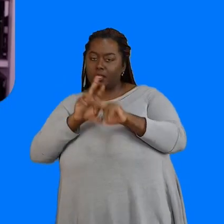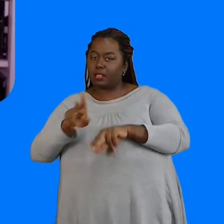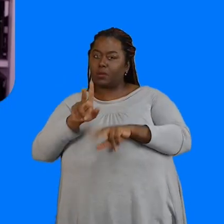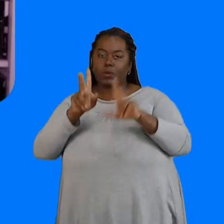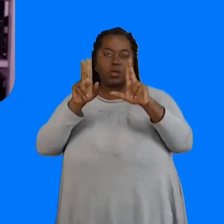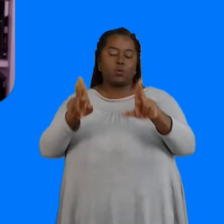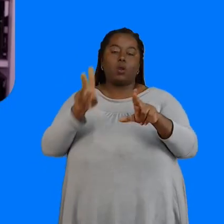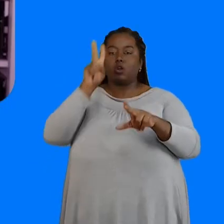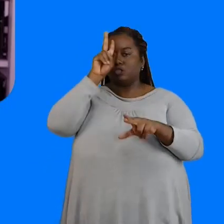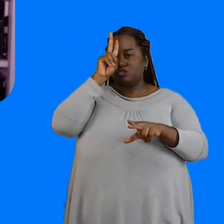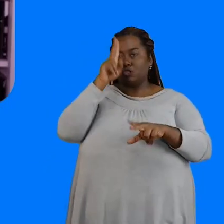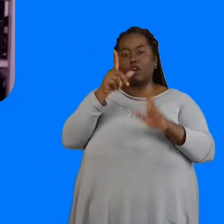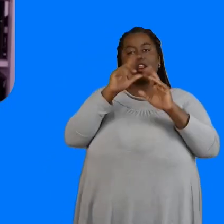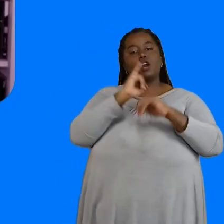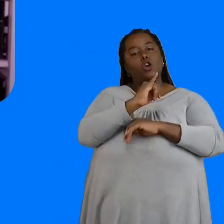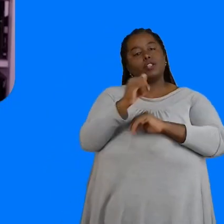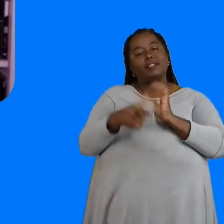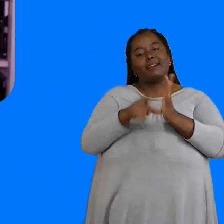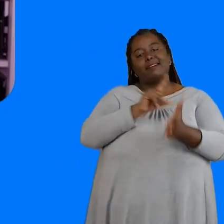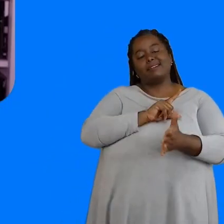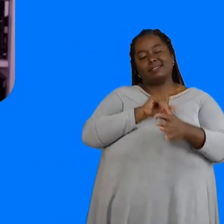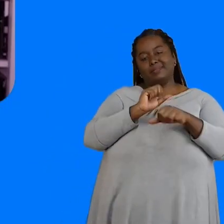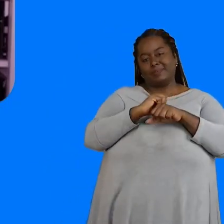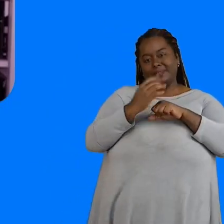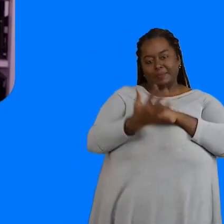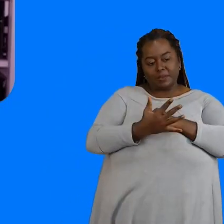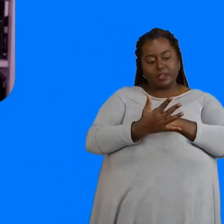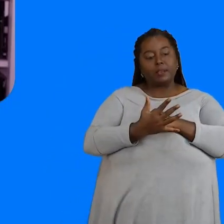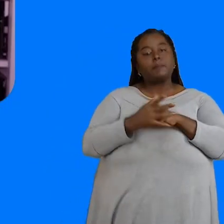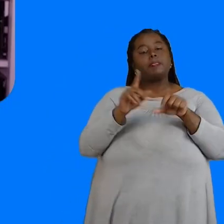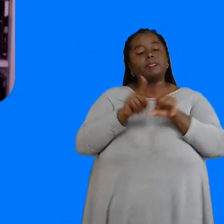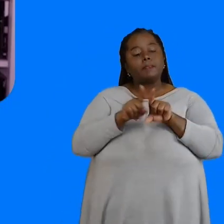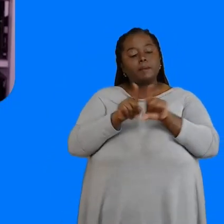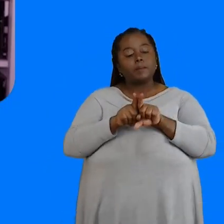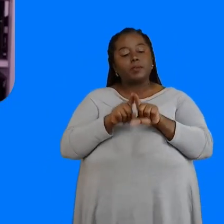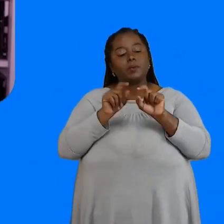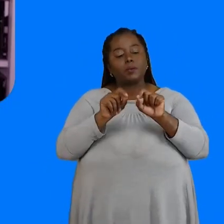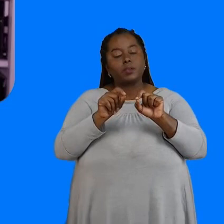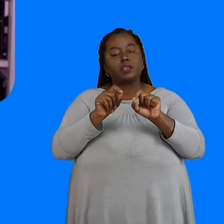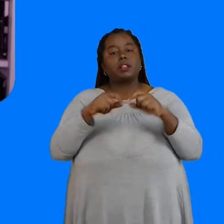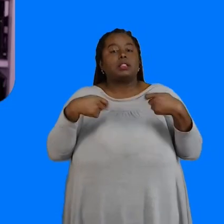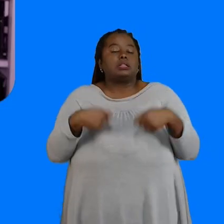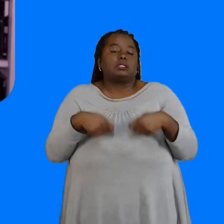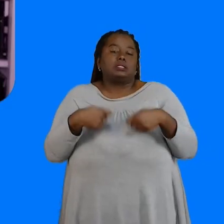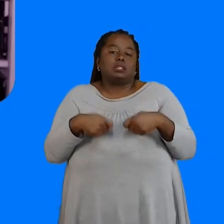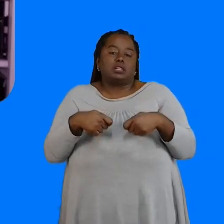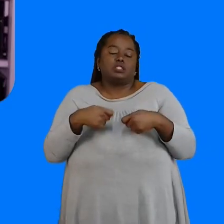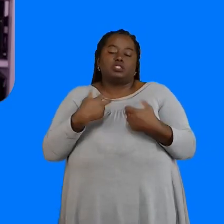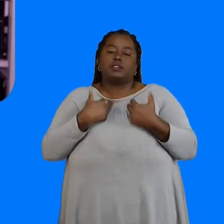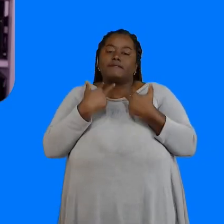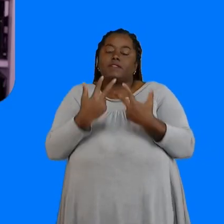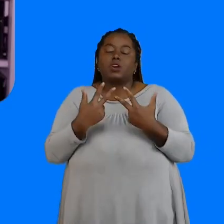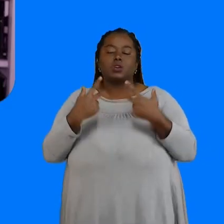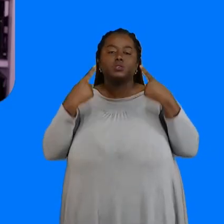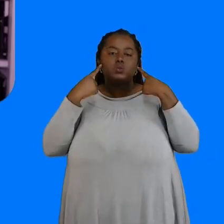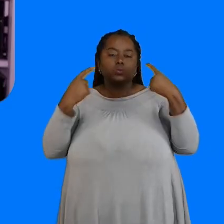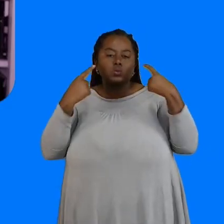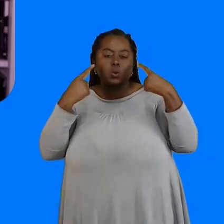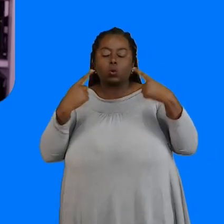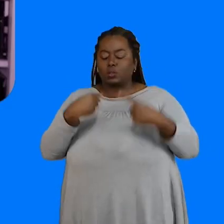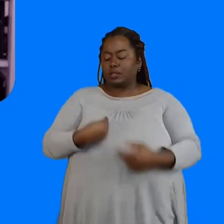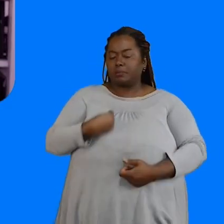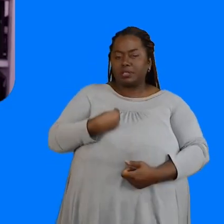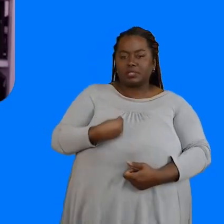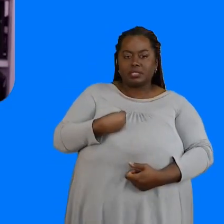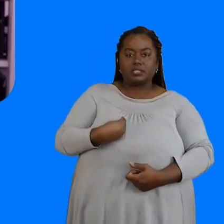da pandemia. E a pandemia veio reforçar também a necessidade da voz, do som, da presença.